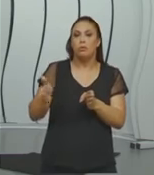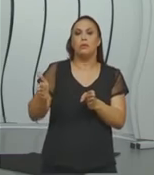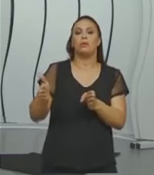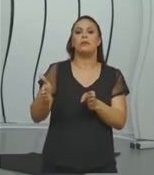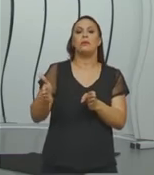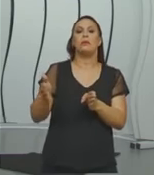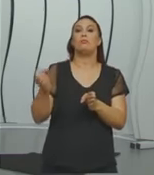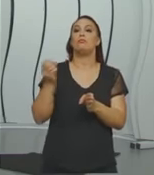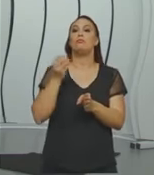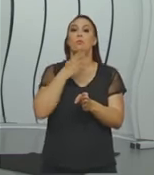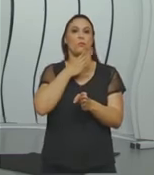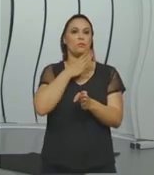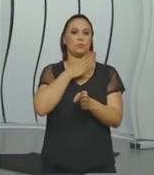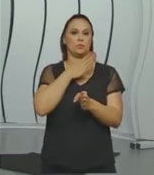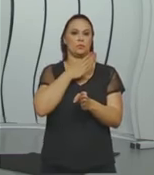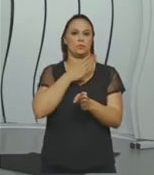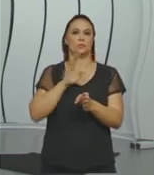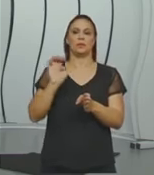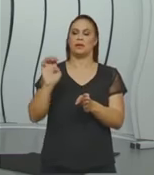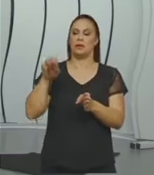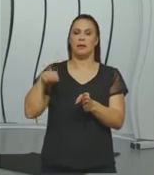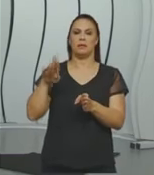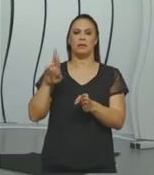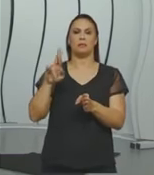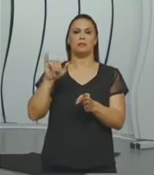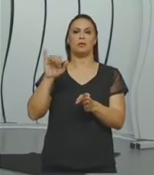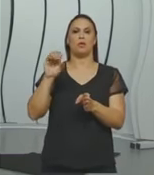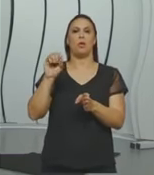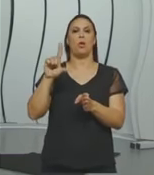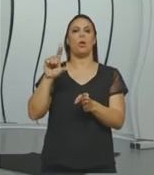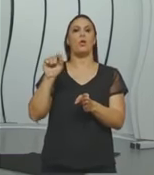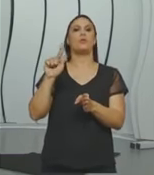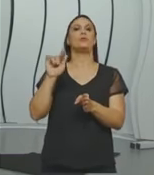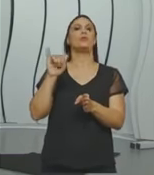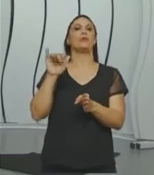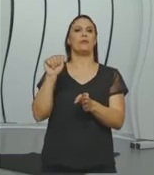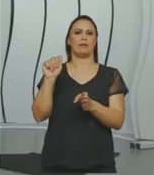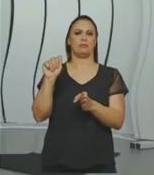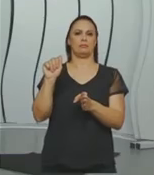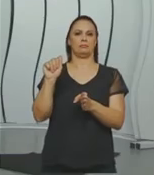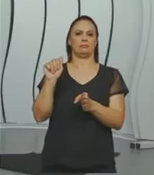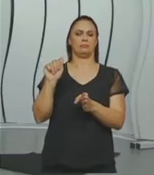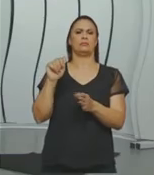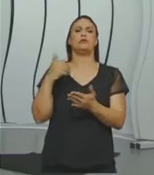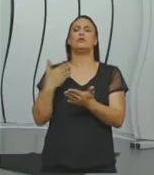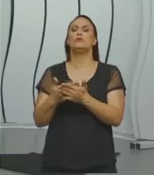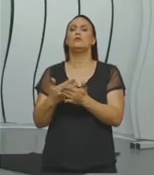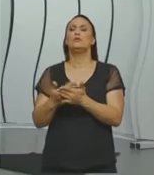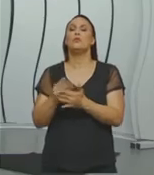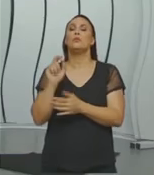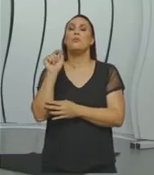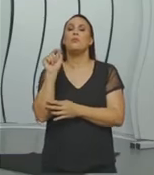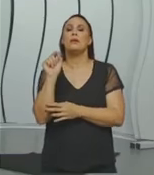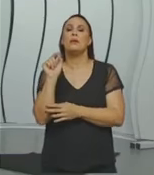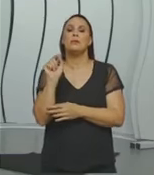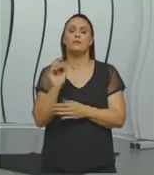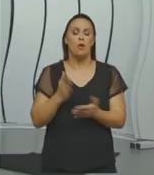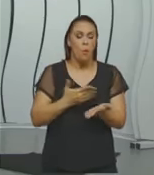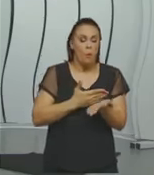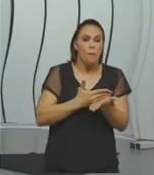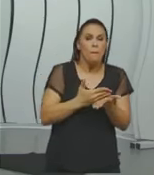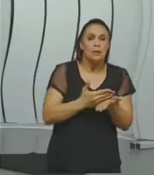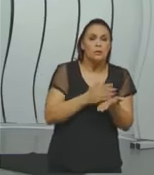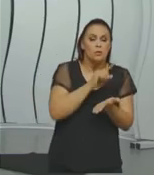embriologia. Então, a embriologia, ela vai estudar então desde o zigoto, ou que nós